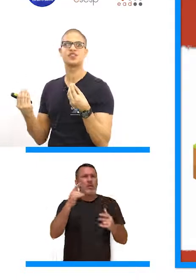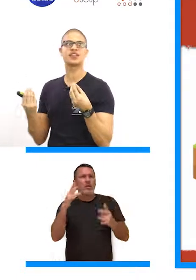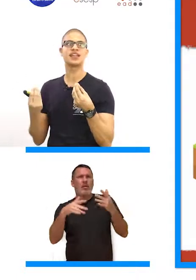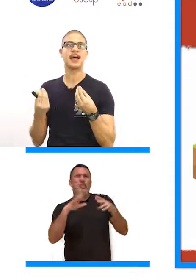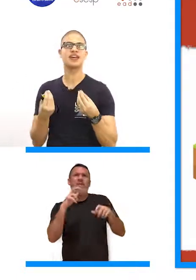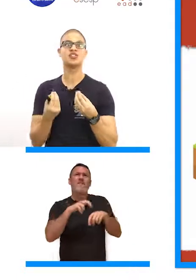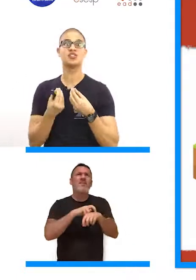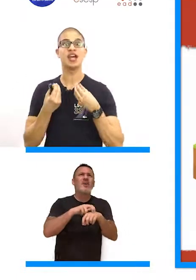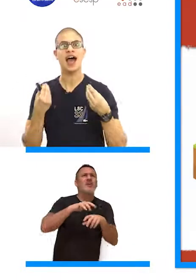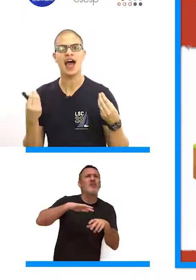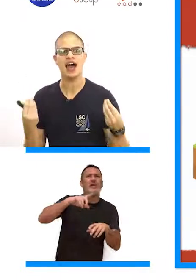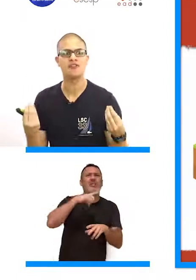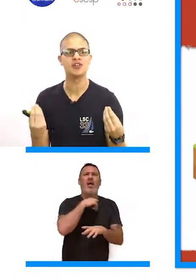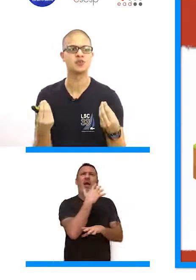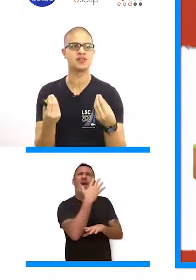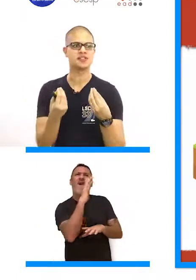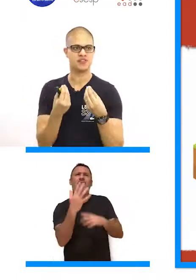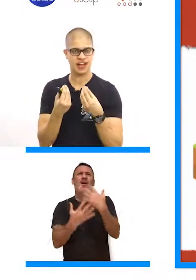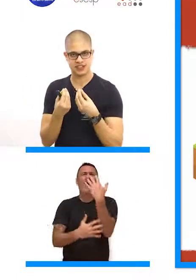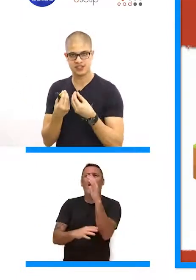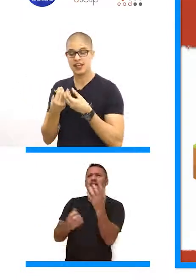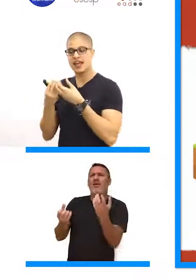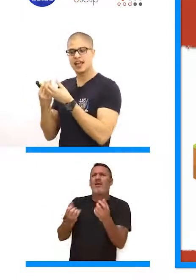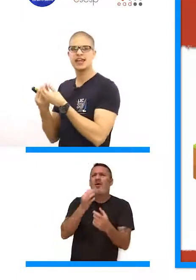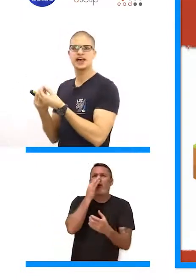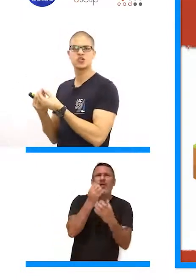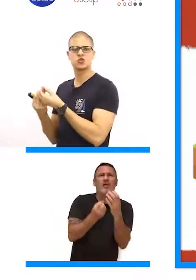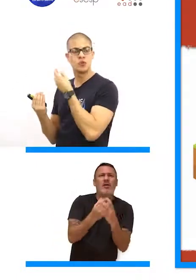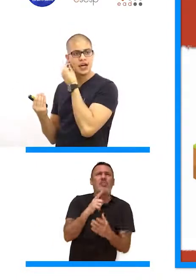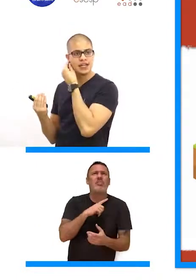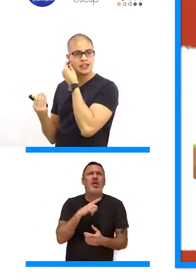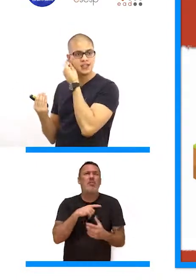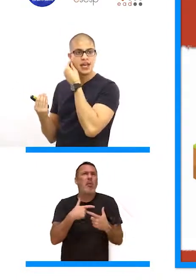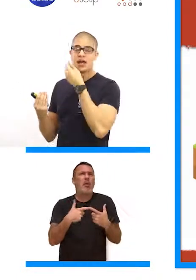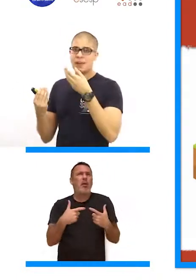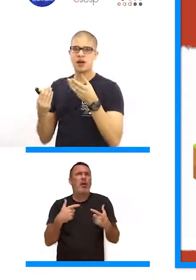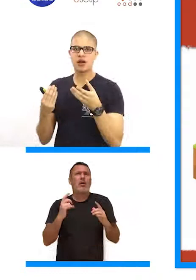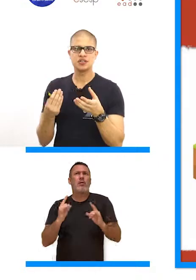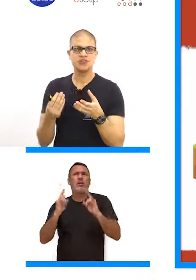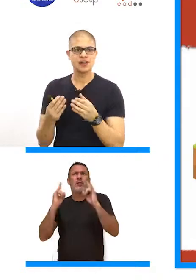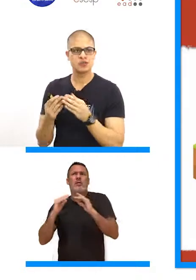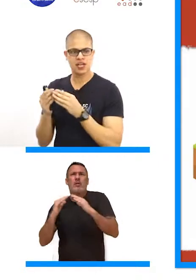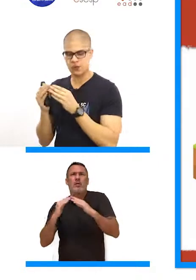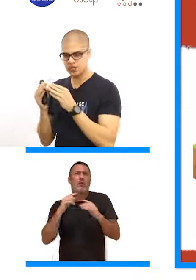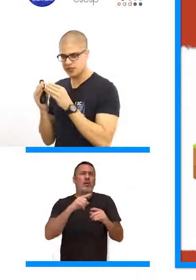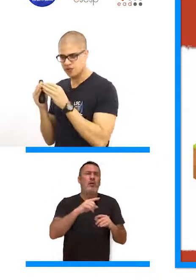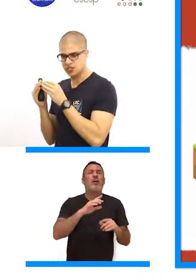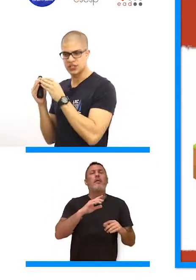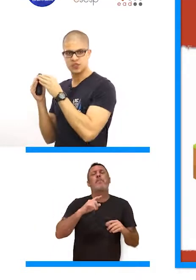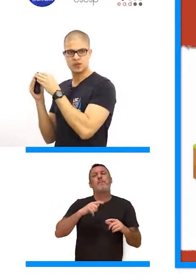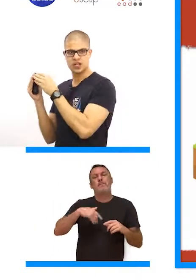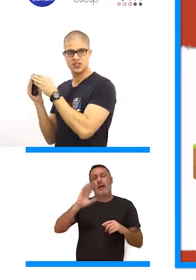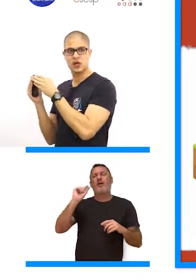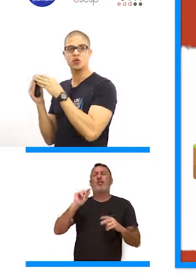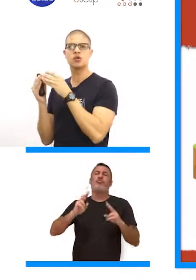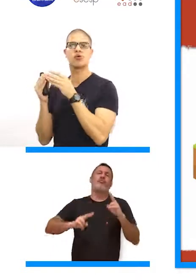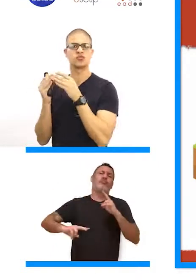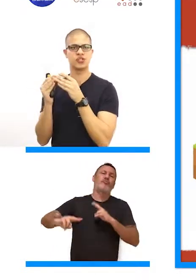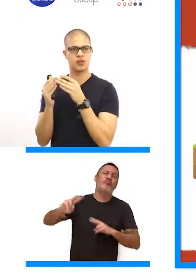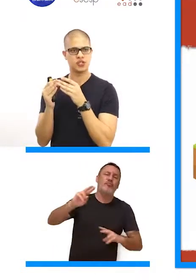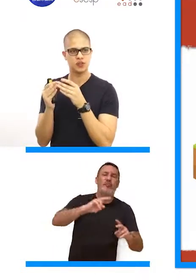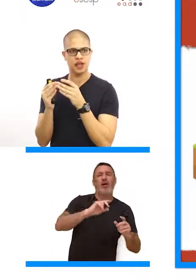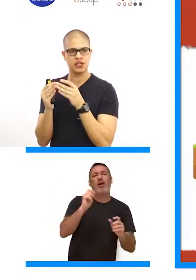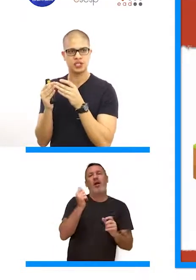espécies vegetais, de árvores preservadas em áreas urbanas, maior de fato será o nível de transpiração